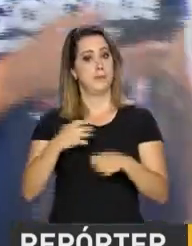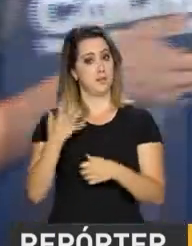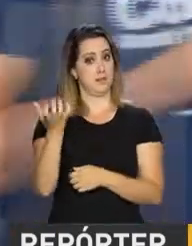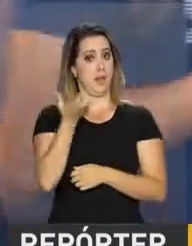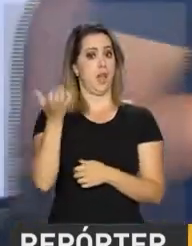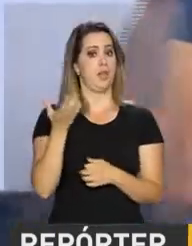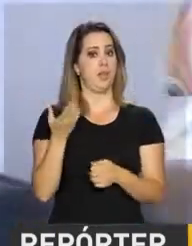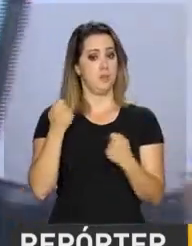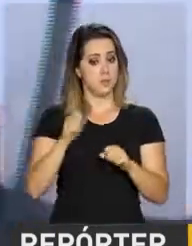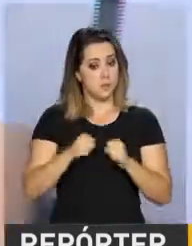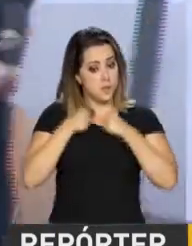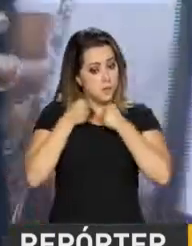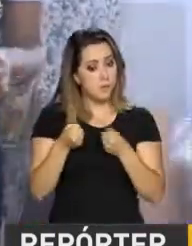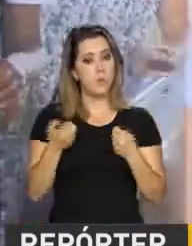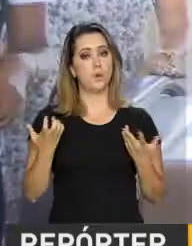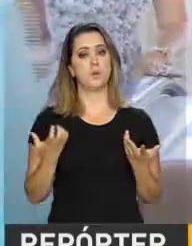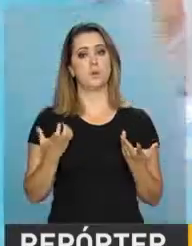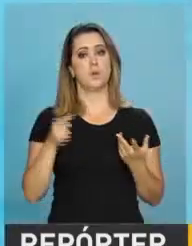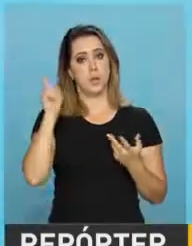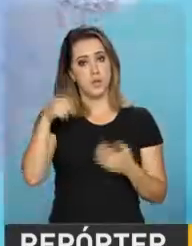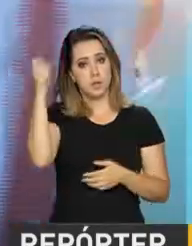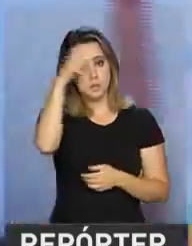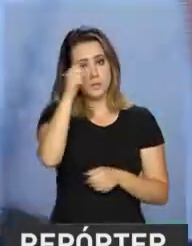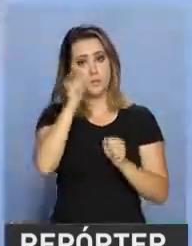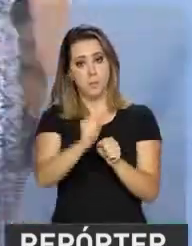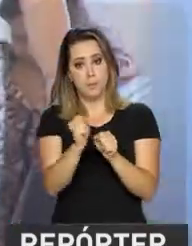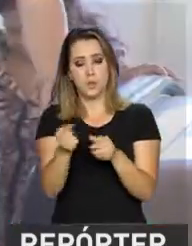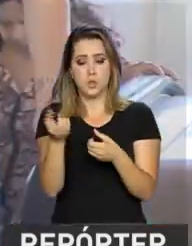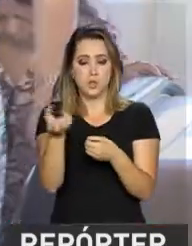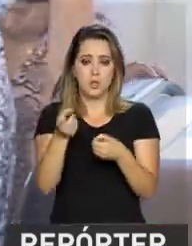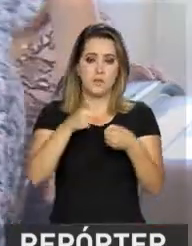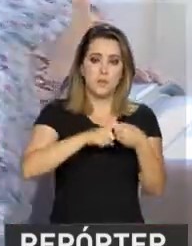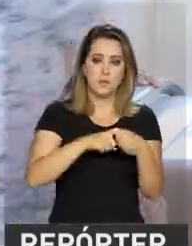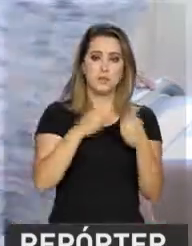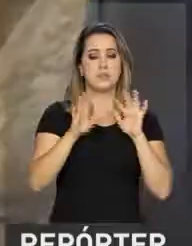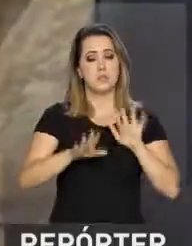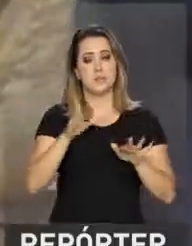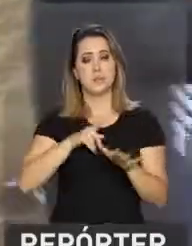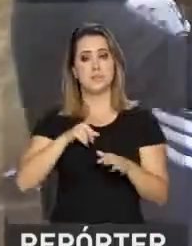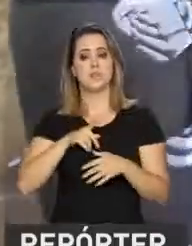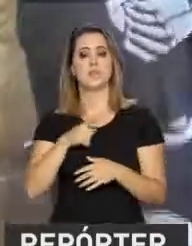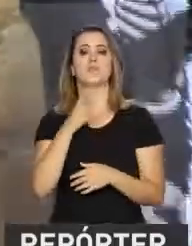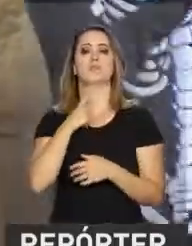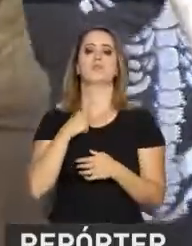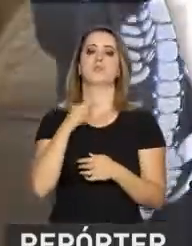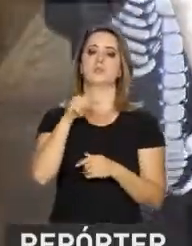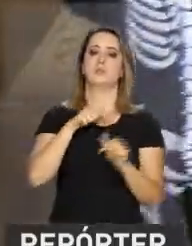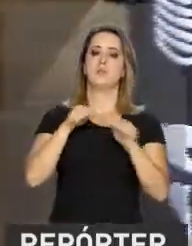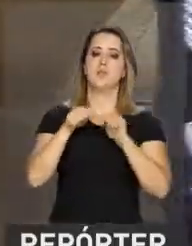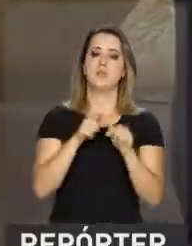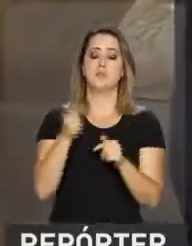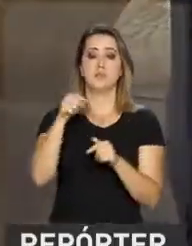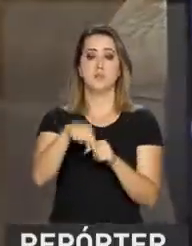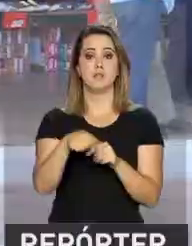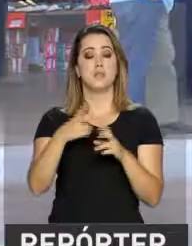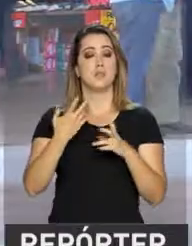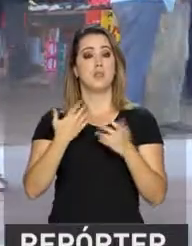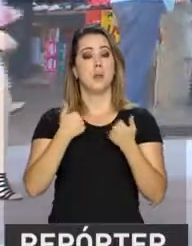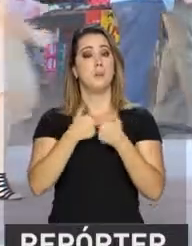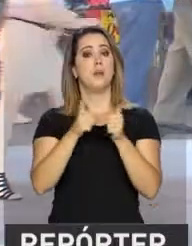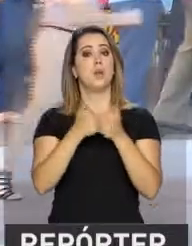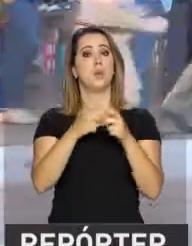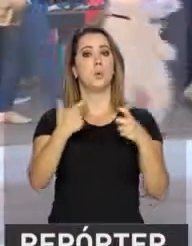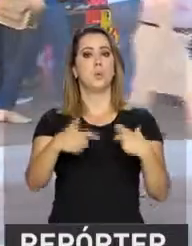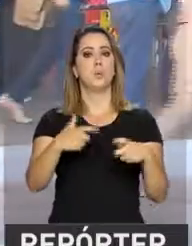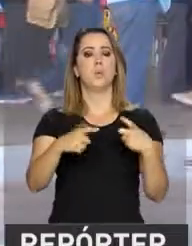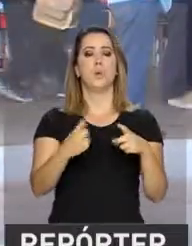esforçar e é difícil. E a pessoa pode ter recaída e tem horas que você vai ter vontade. Esta ação, na rodoviária de Brasília, um dos